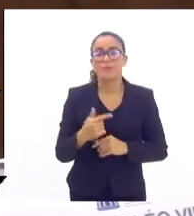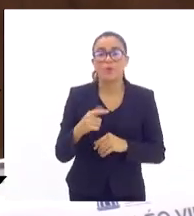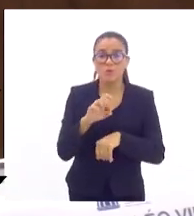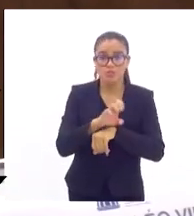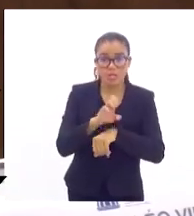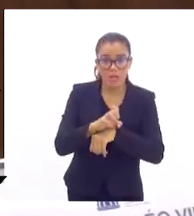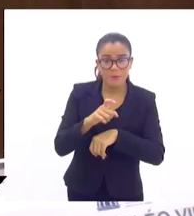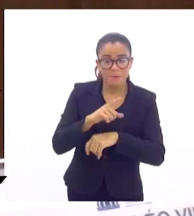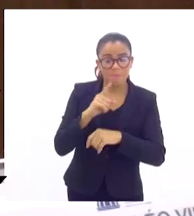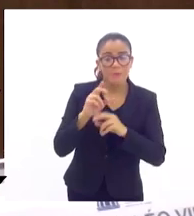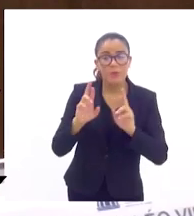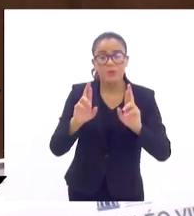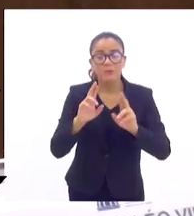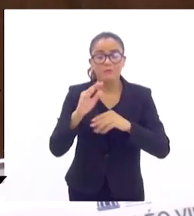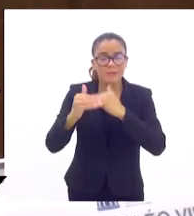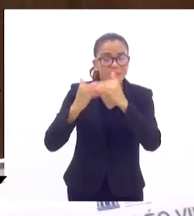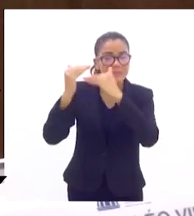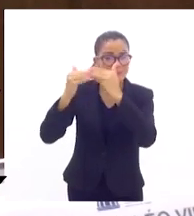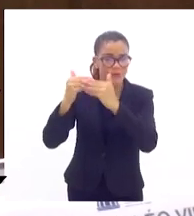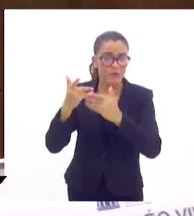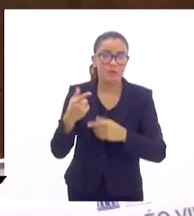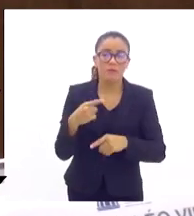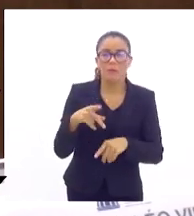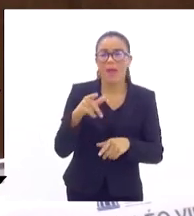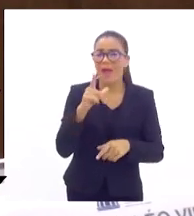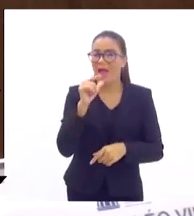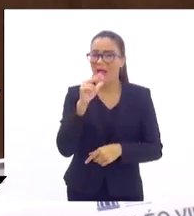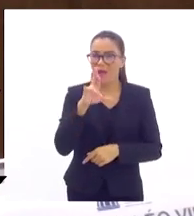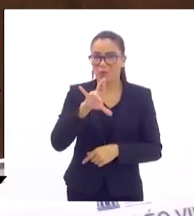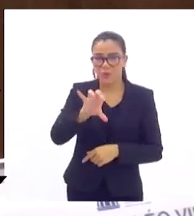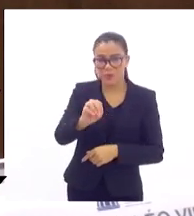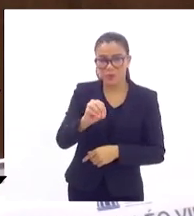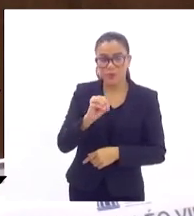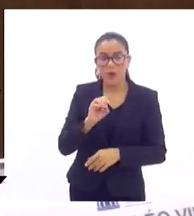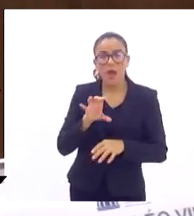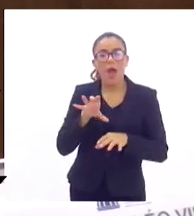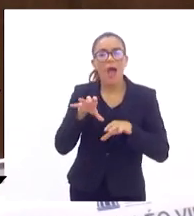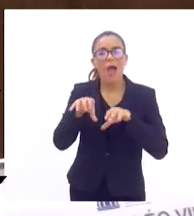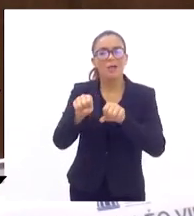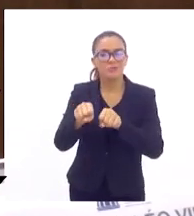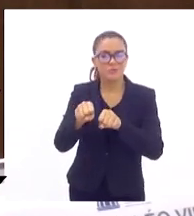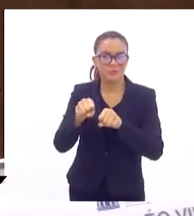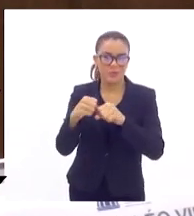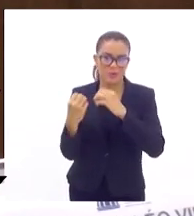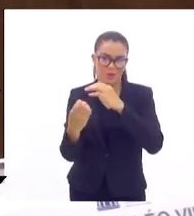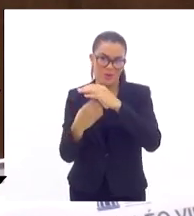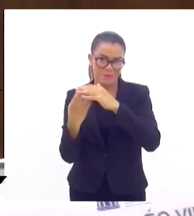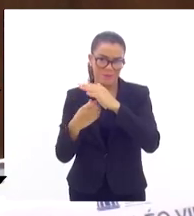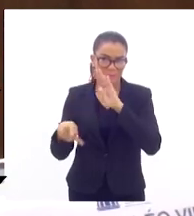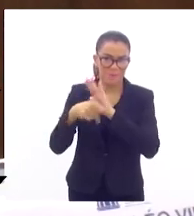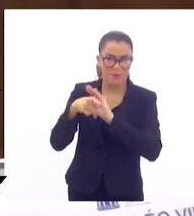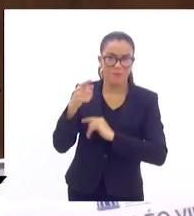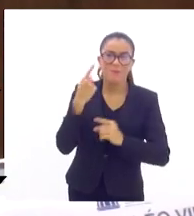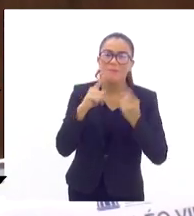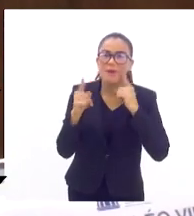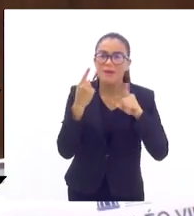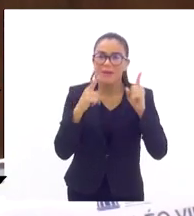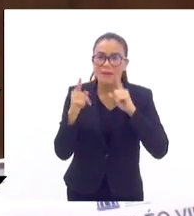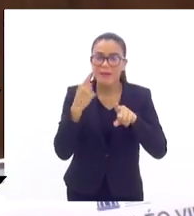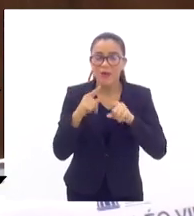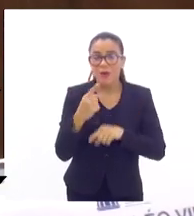desenvolver. Quando nós assumimos, né, quando a Águas do Rio assumiu Maricá, nós apresentamos 2 grandes projetos para Maricá. Um